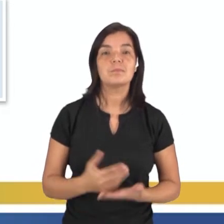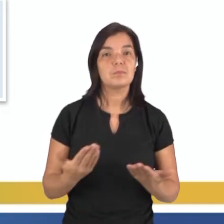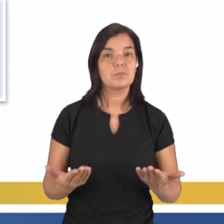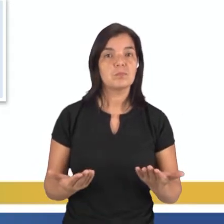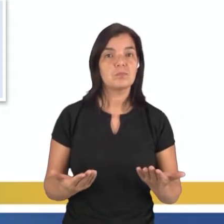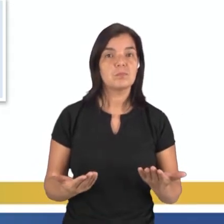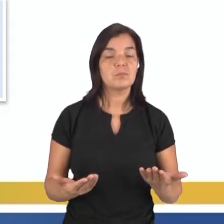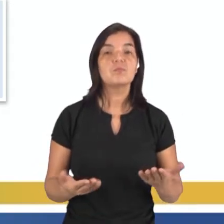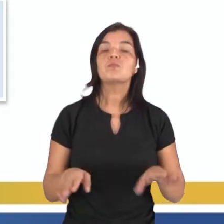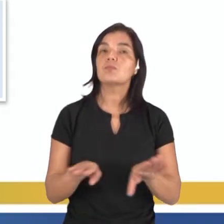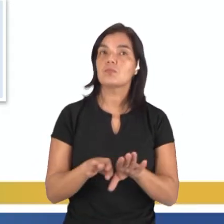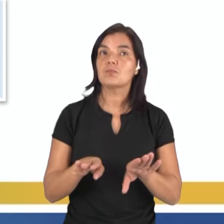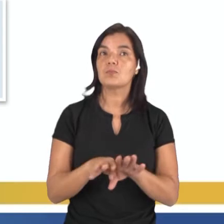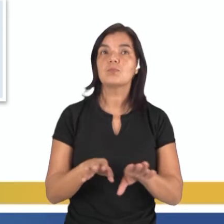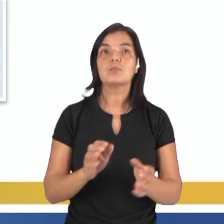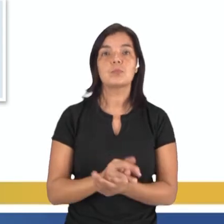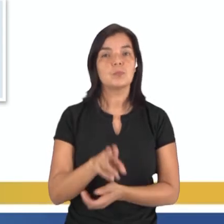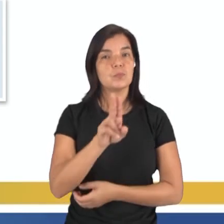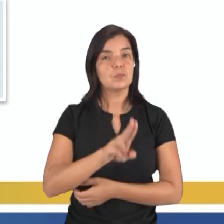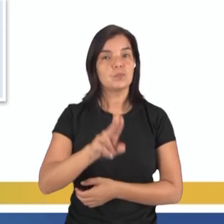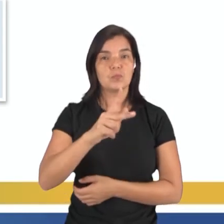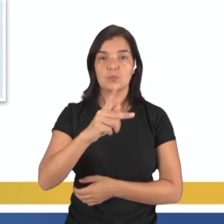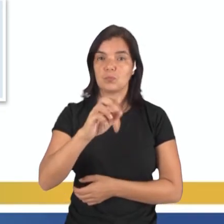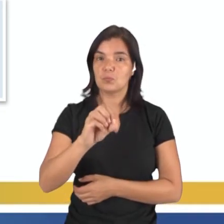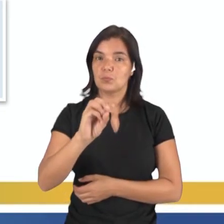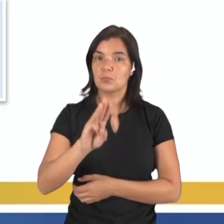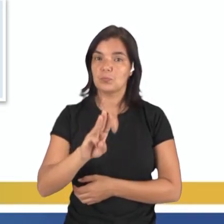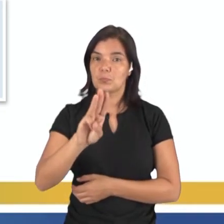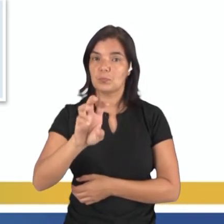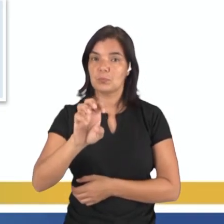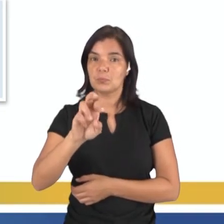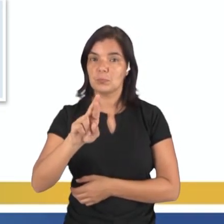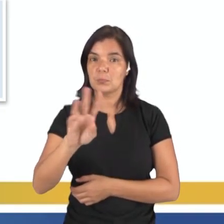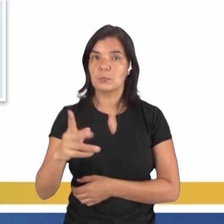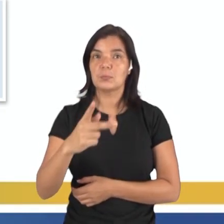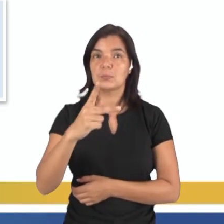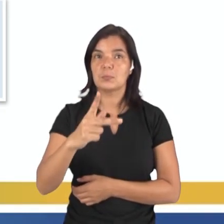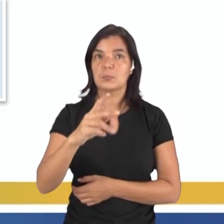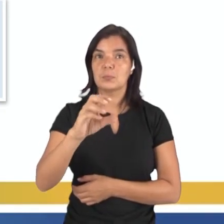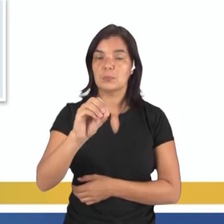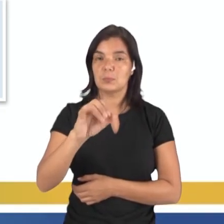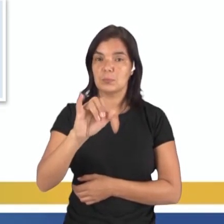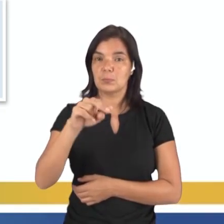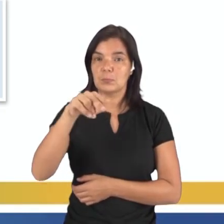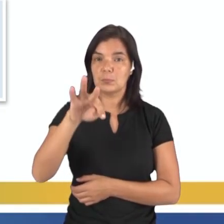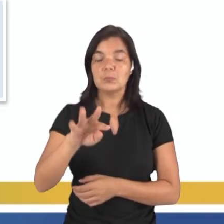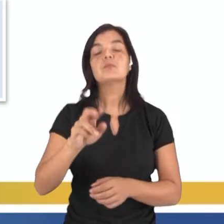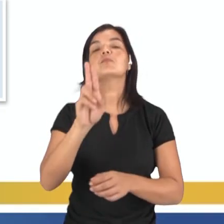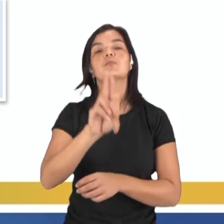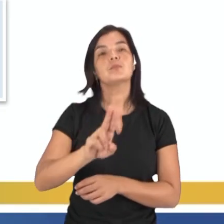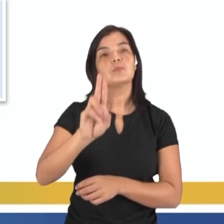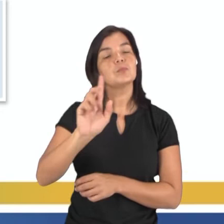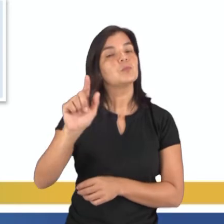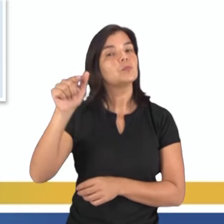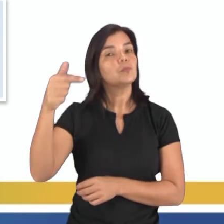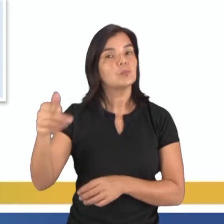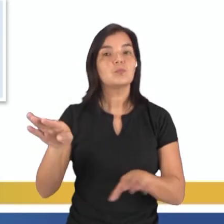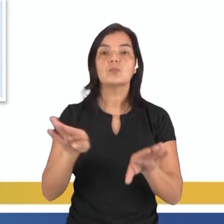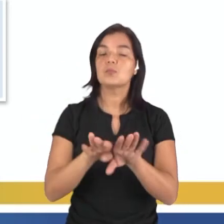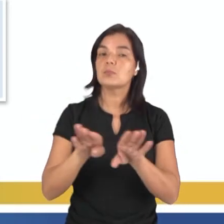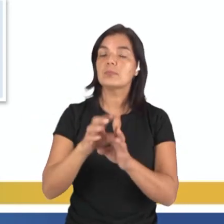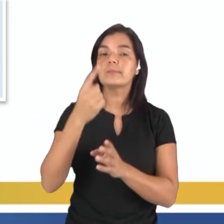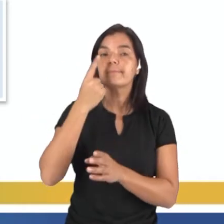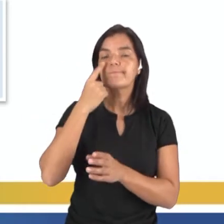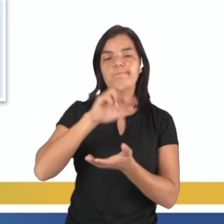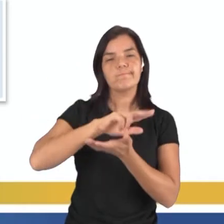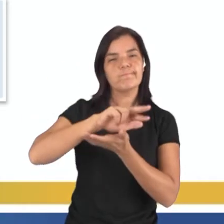tanto o PowerPoint, que é um programa utilizado para a criação e edição e exibição de apresentações gráficas, como outros programas, vêm